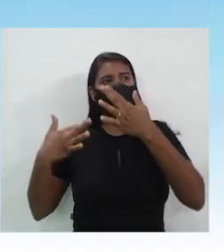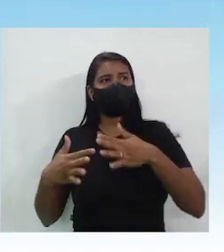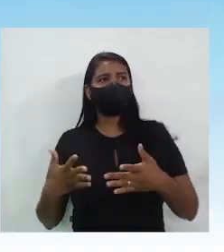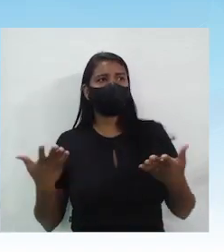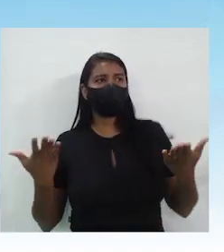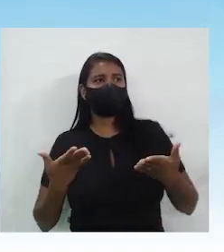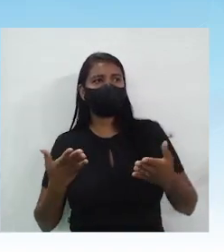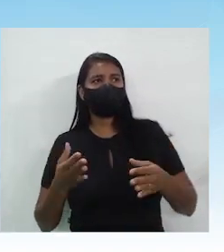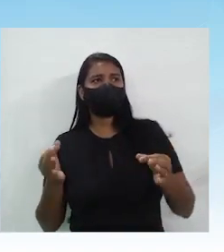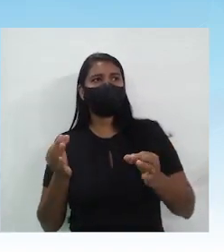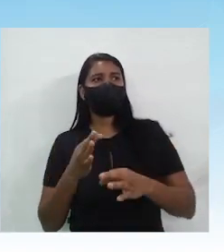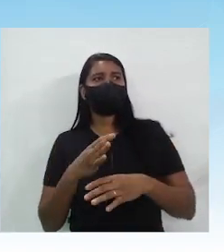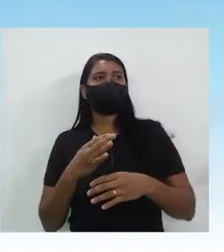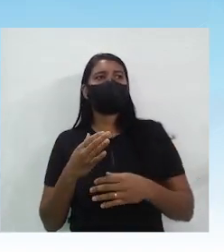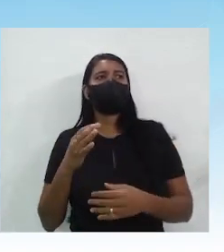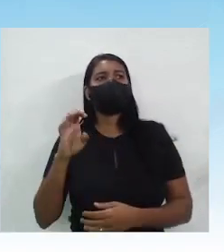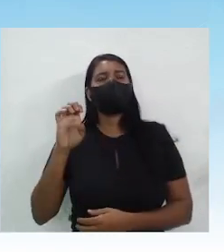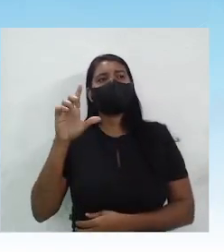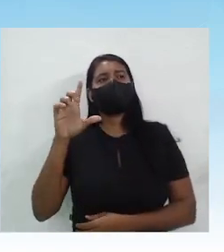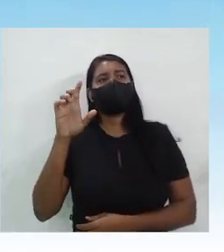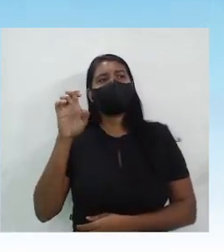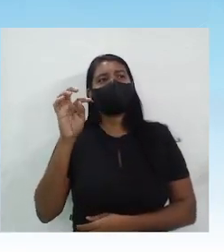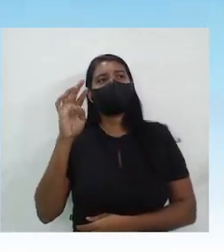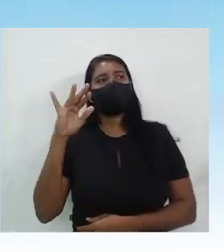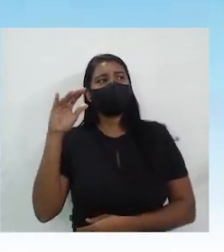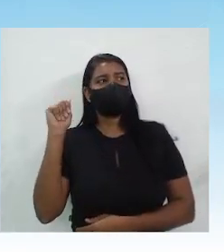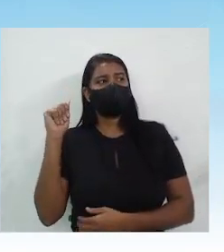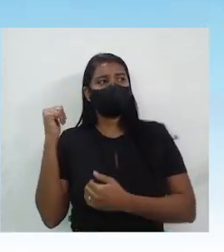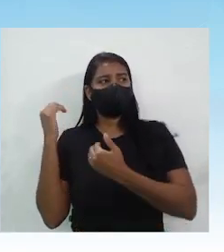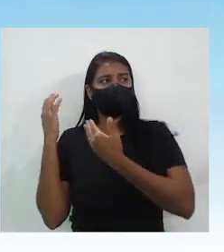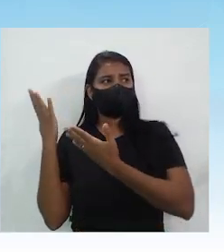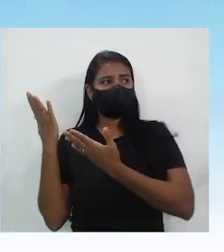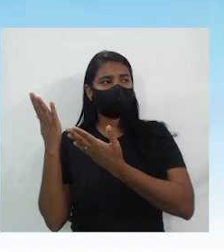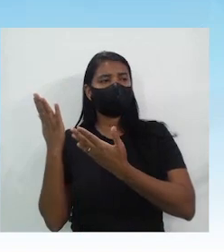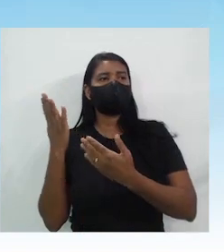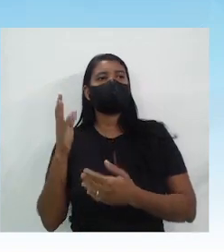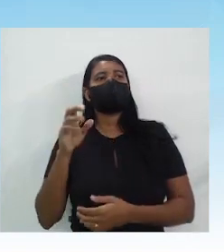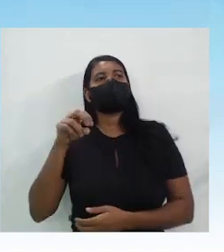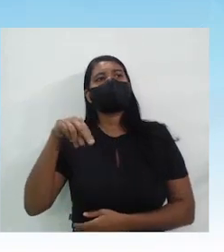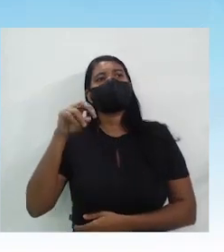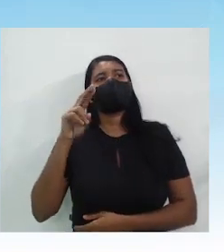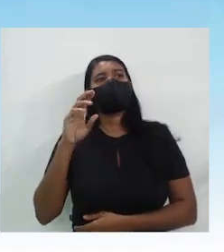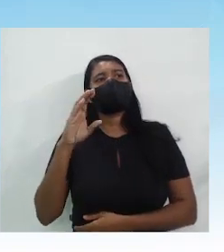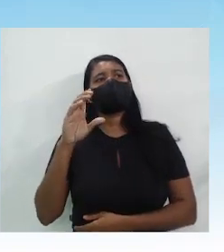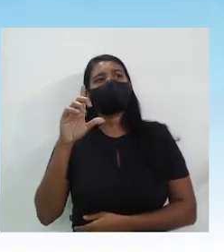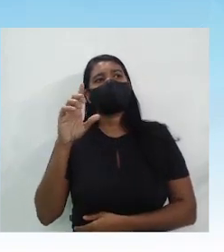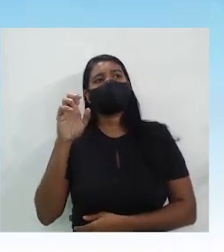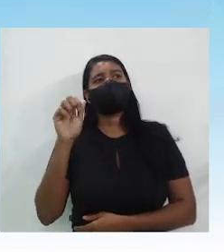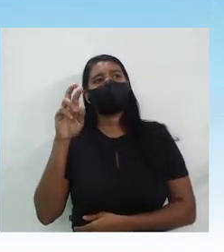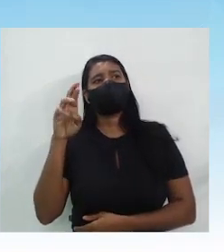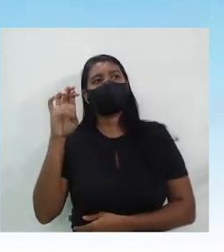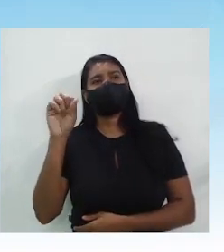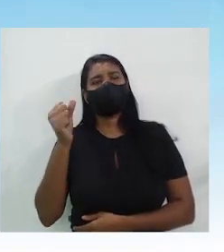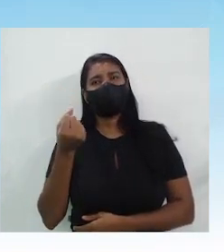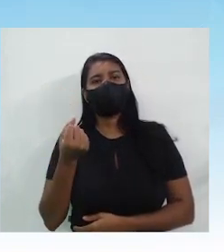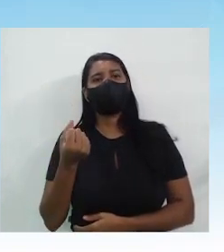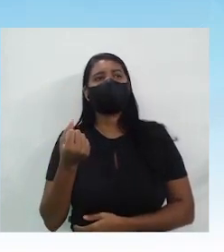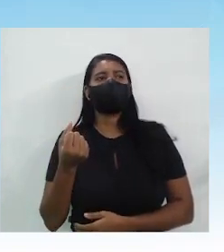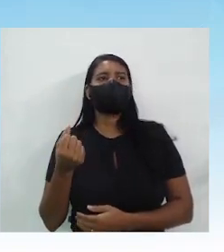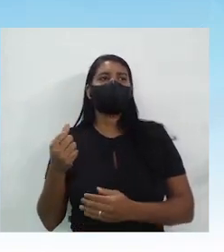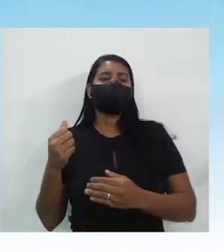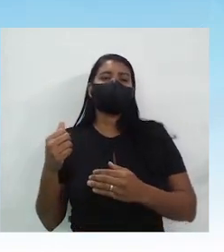agora da termoelétrica, bora falar das usinas que são nucleares, em relação à questão